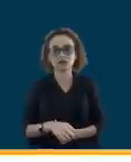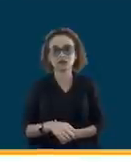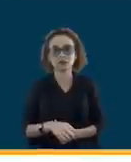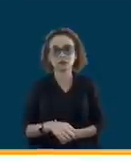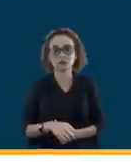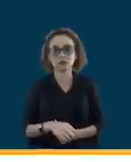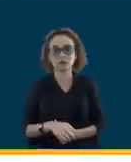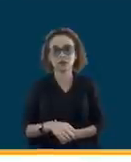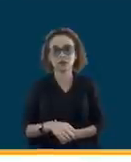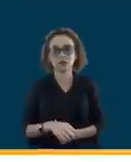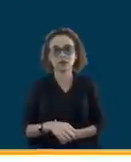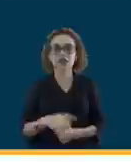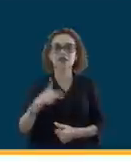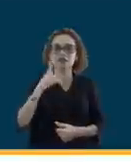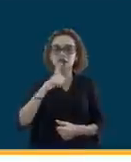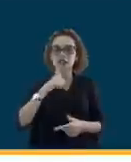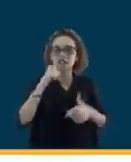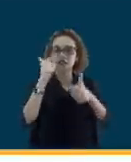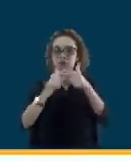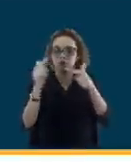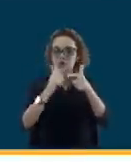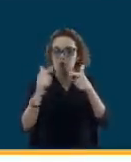Opa, tivemos um problema aqui com o Danilo.